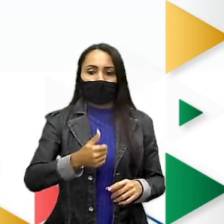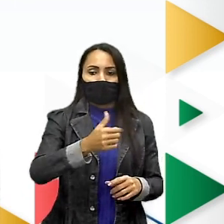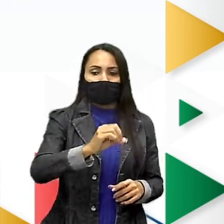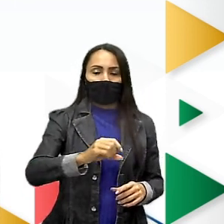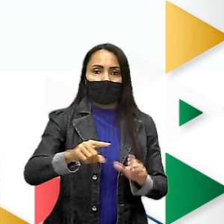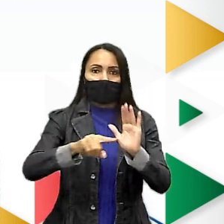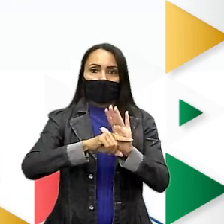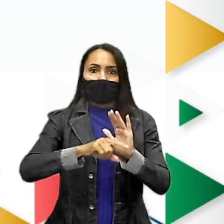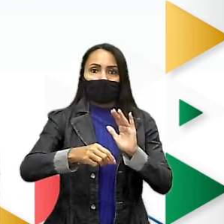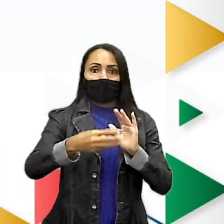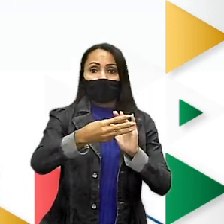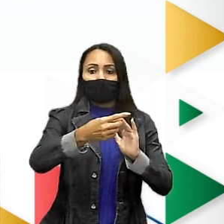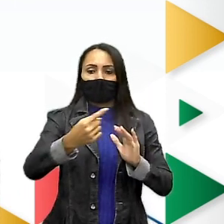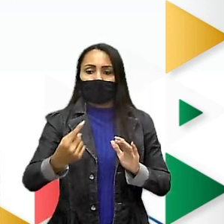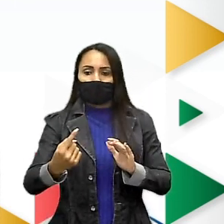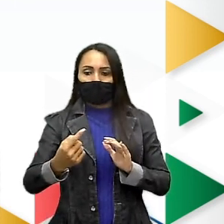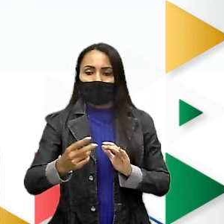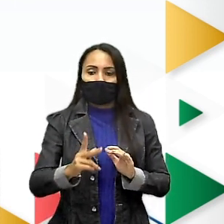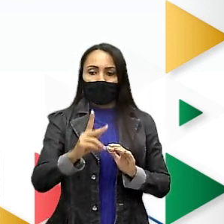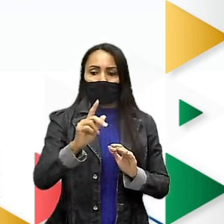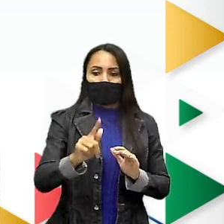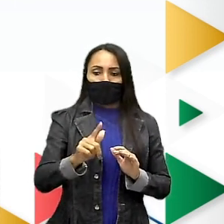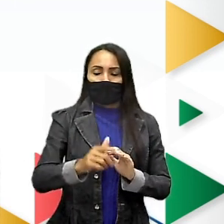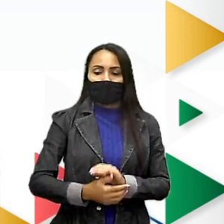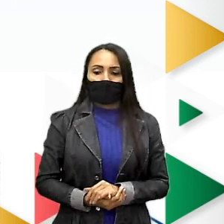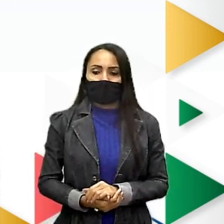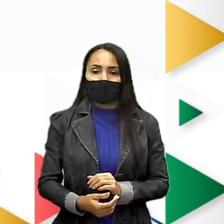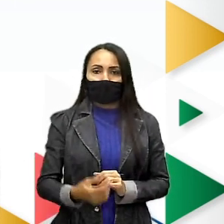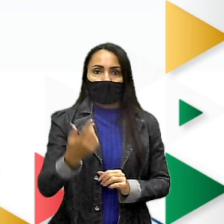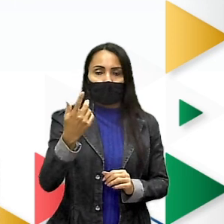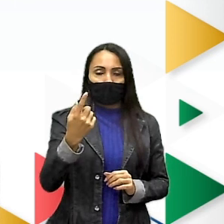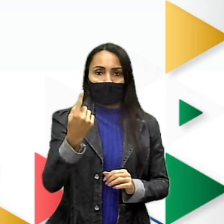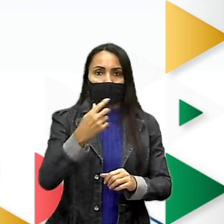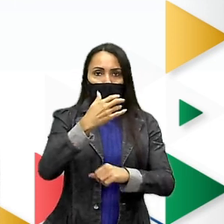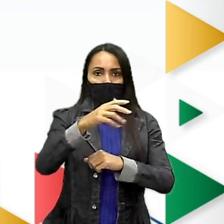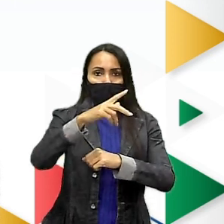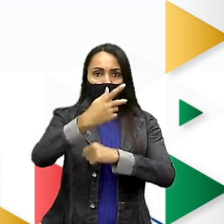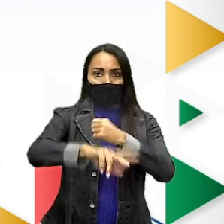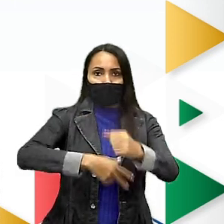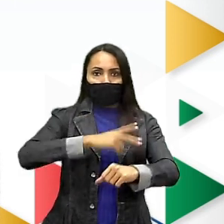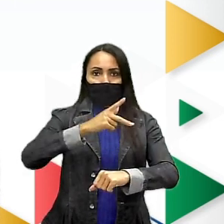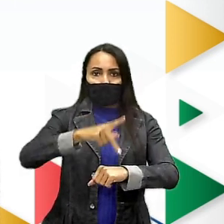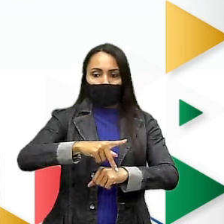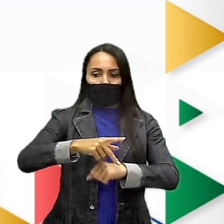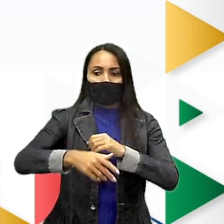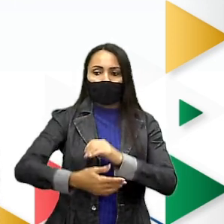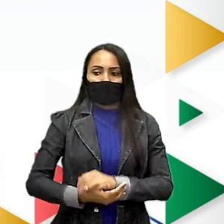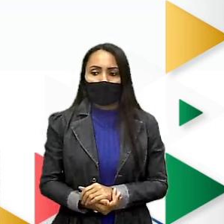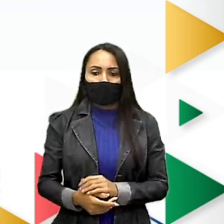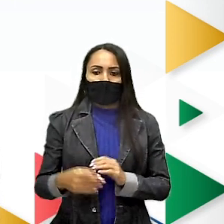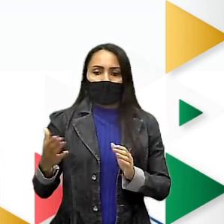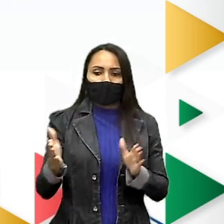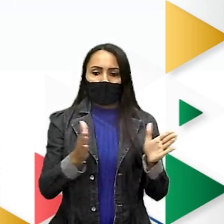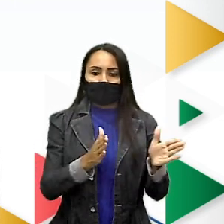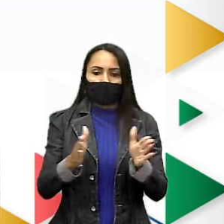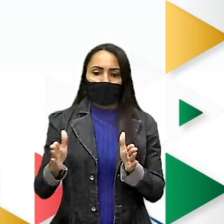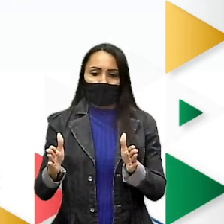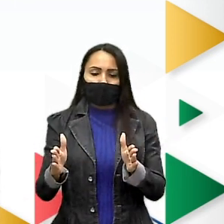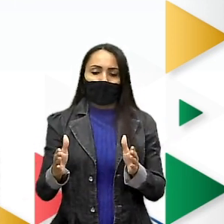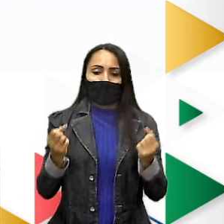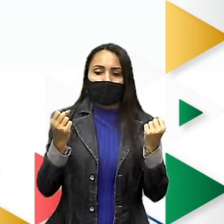menos 31 quilogramas. E um próton, né? E um próton. E nessa mesma condição tem massa